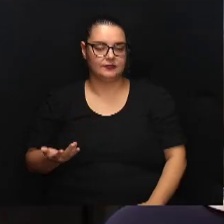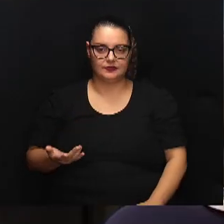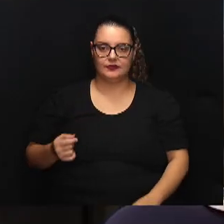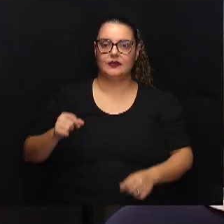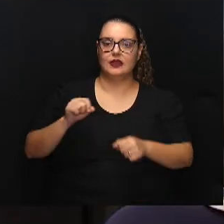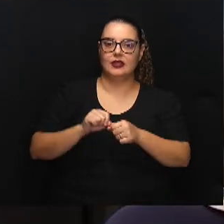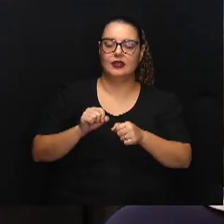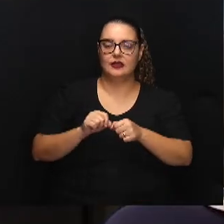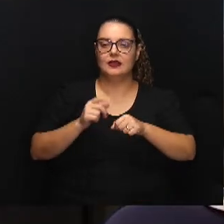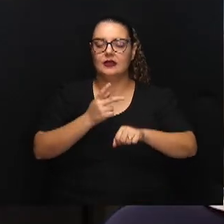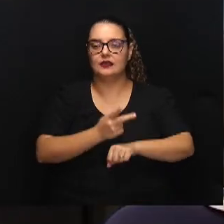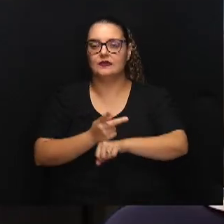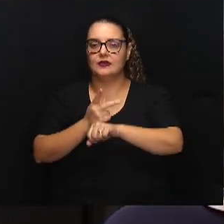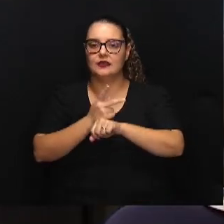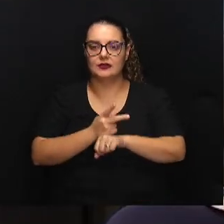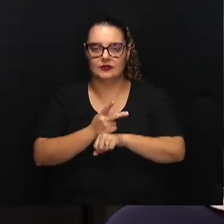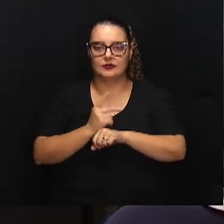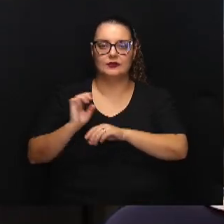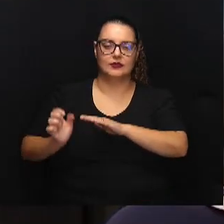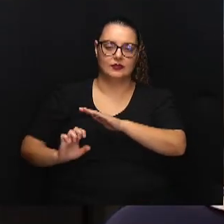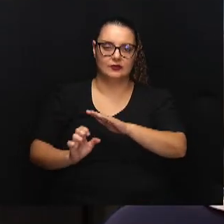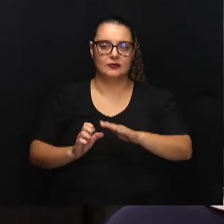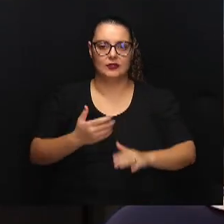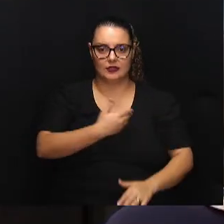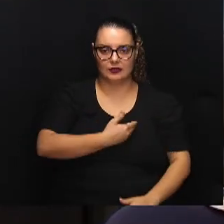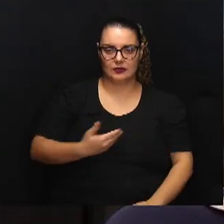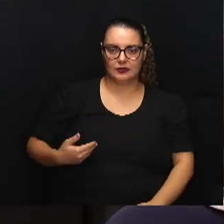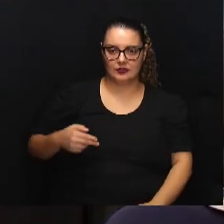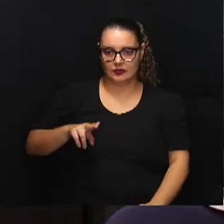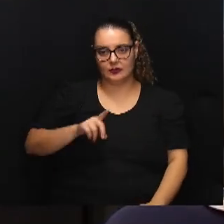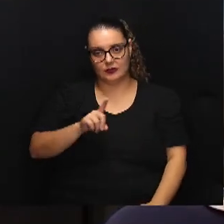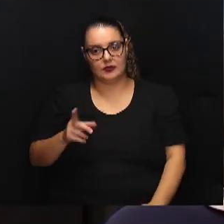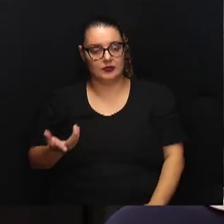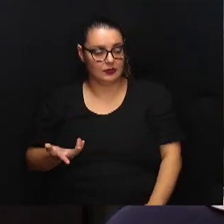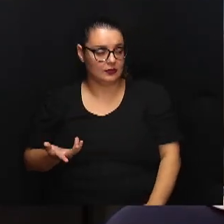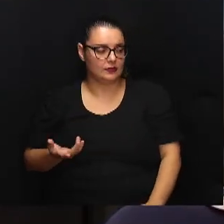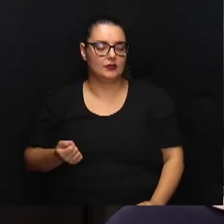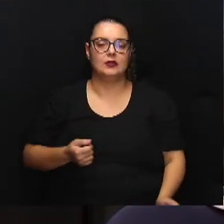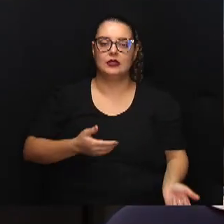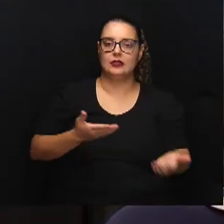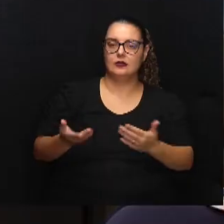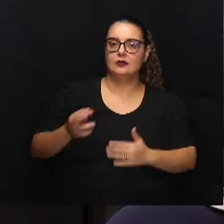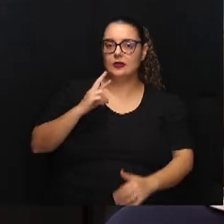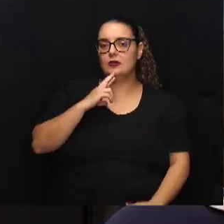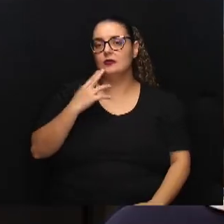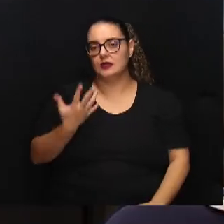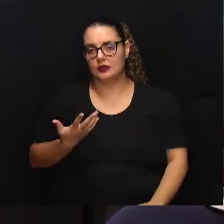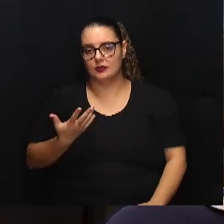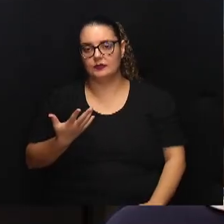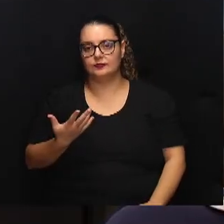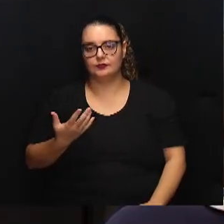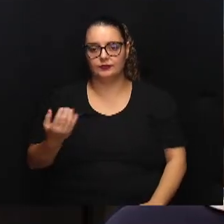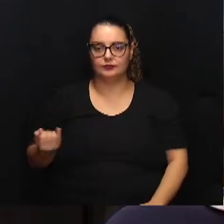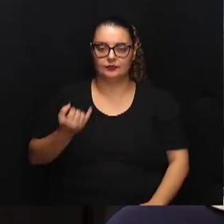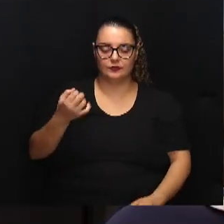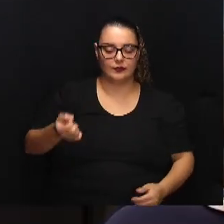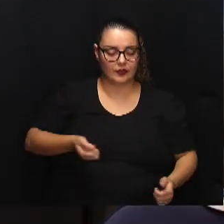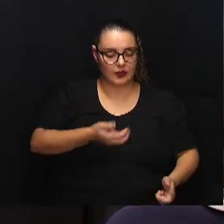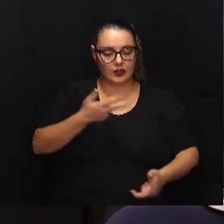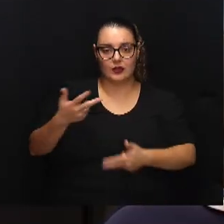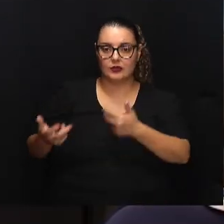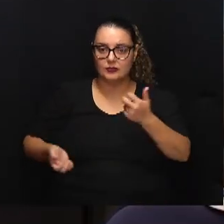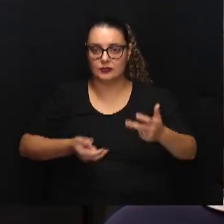uma premiação para empresas do setor público ou não, que apresentam resultados expressivos de inovação,